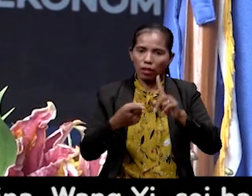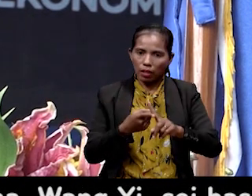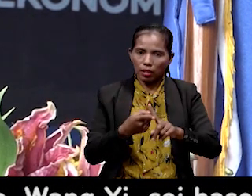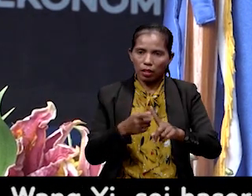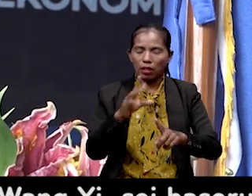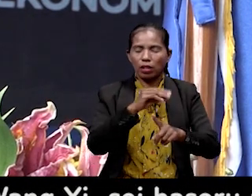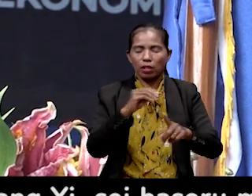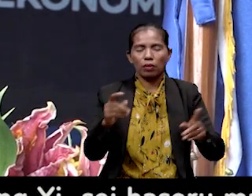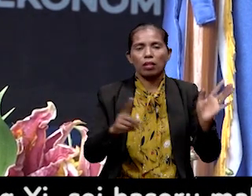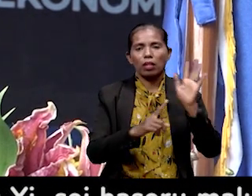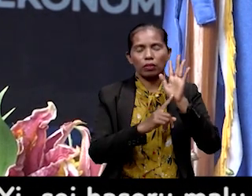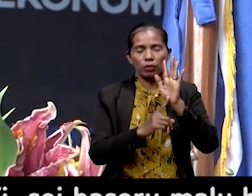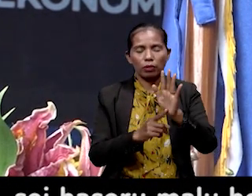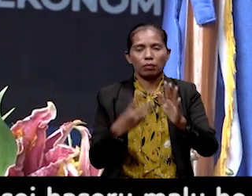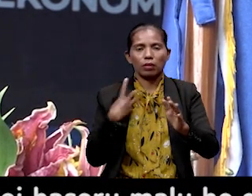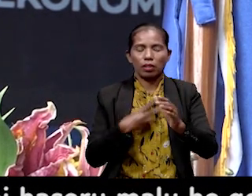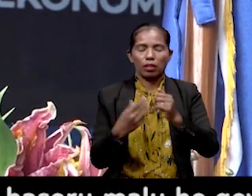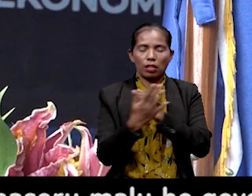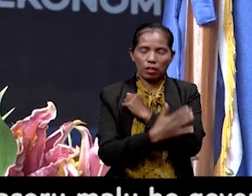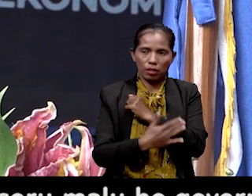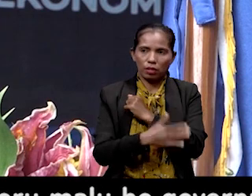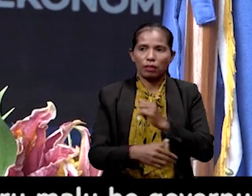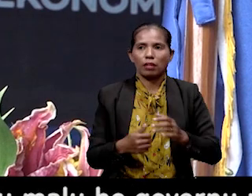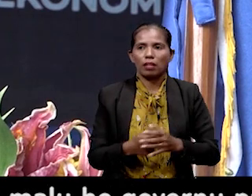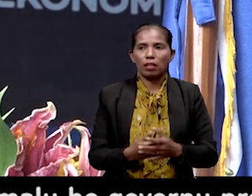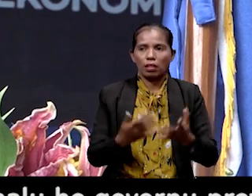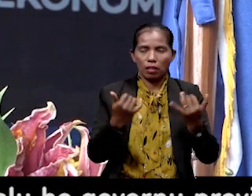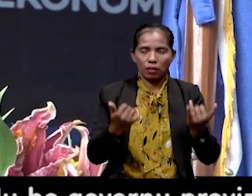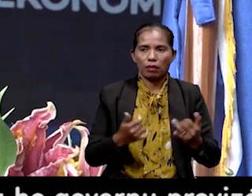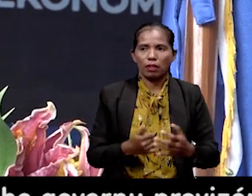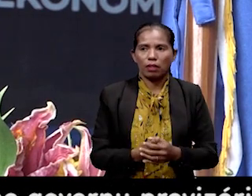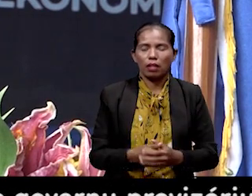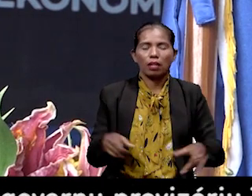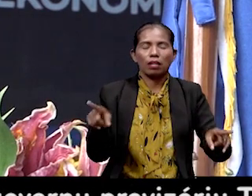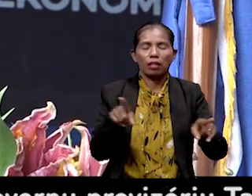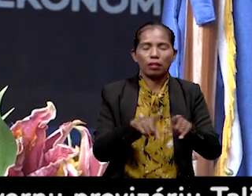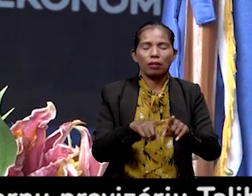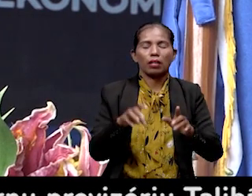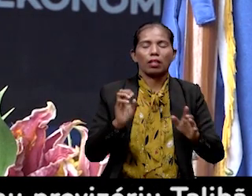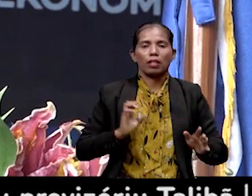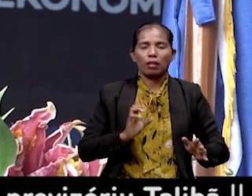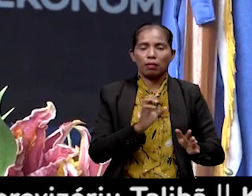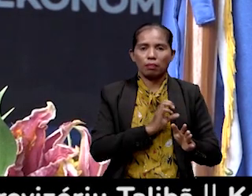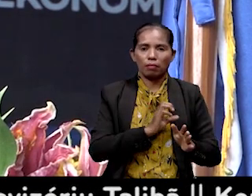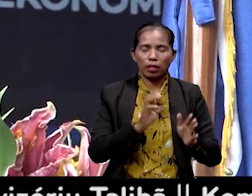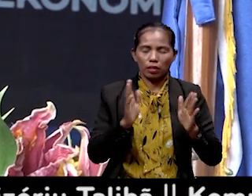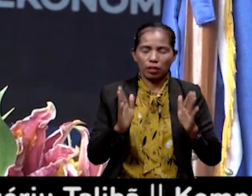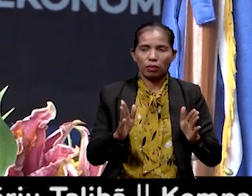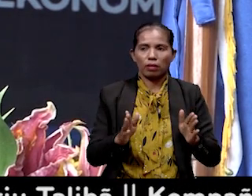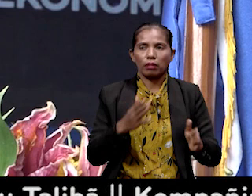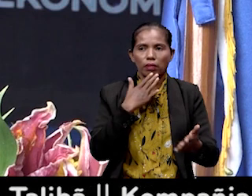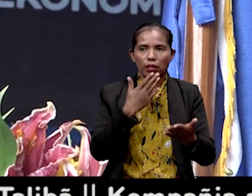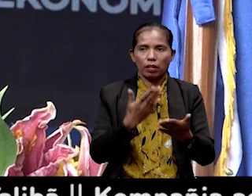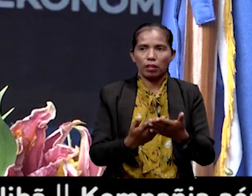i transforma itania nasaun. Imi agora, saya ona ambasador perfeito di itinia